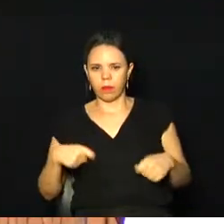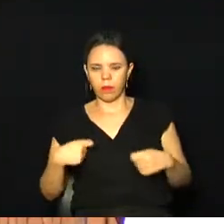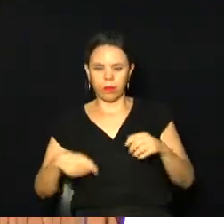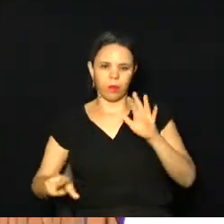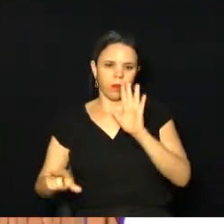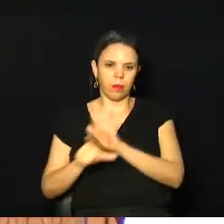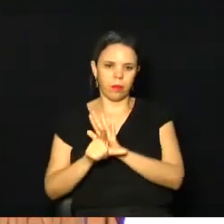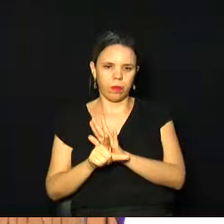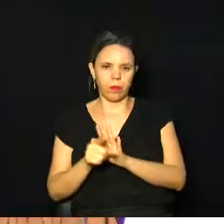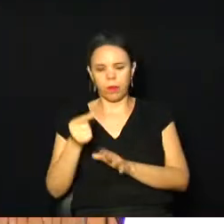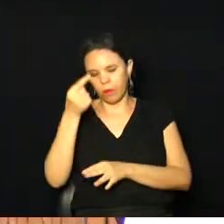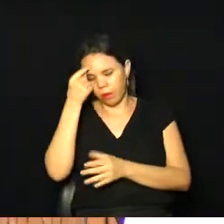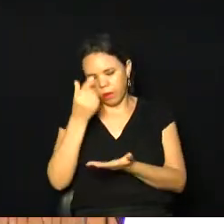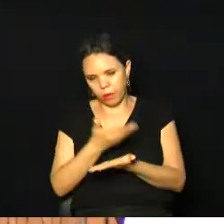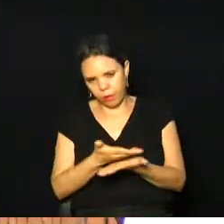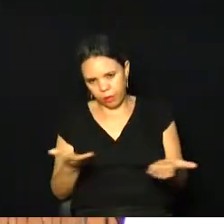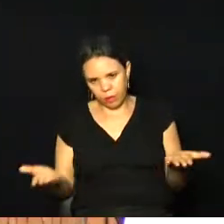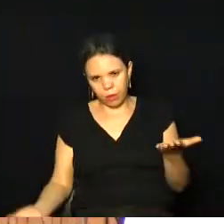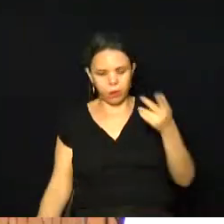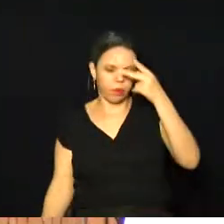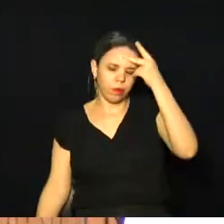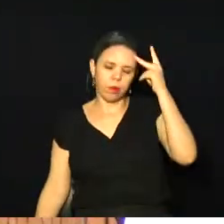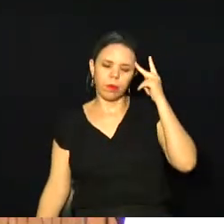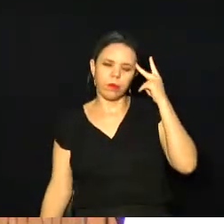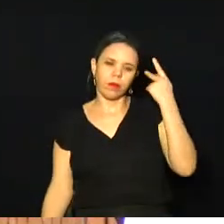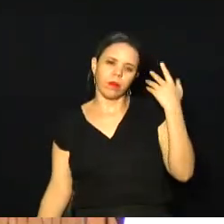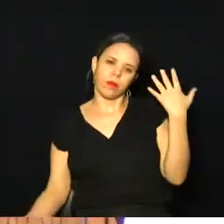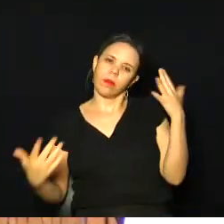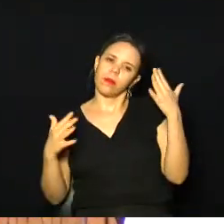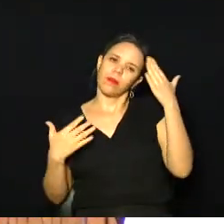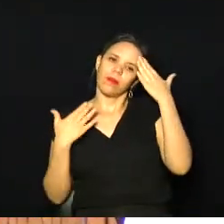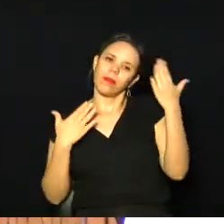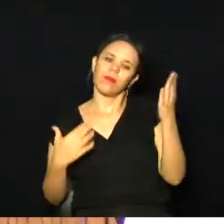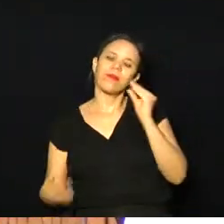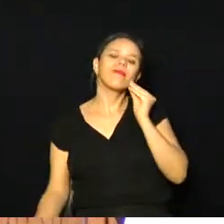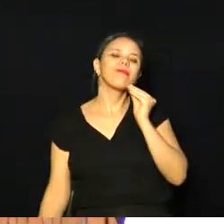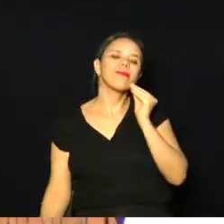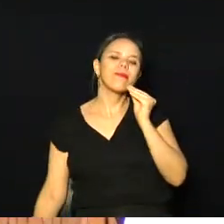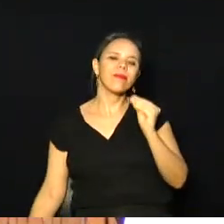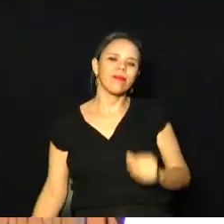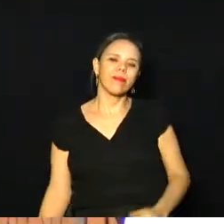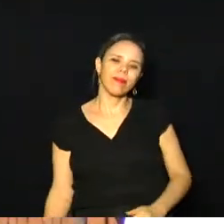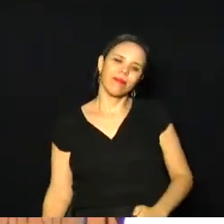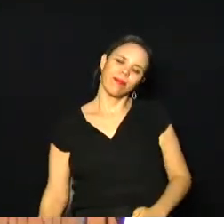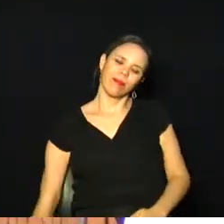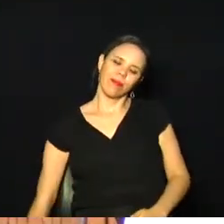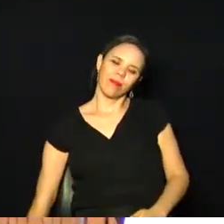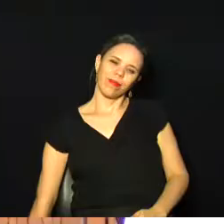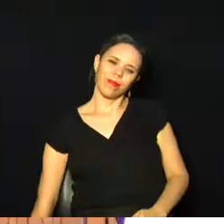para conscientizar outras pessoas. Parabéns e obrigada pela oportunidade.